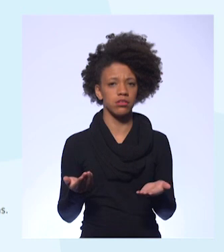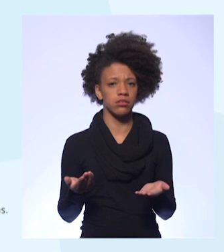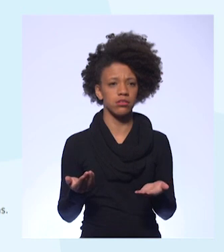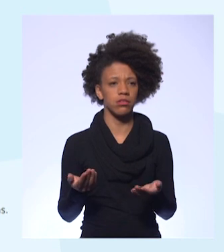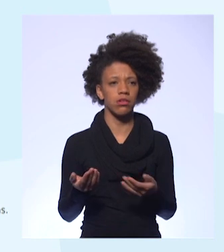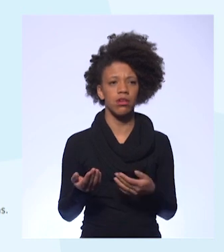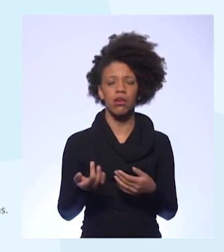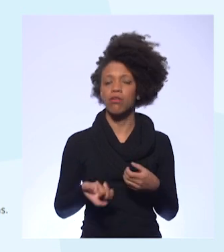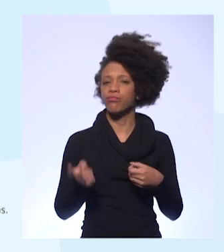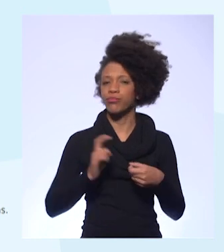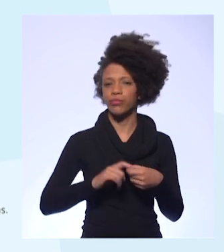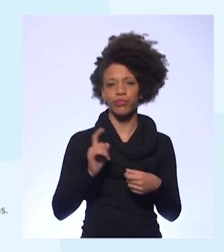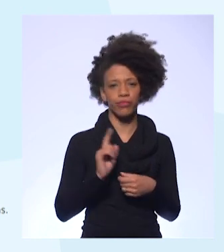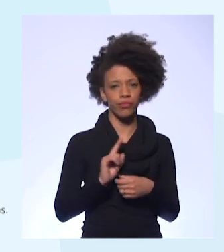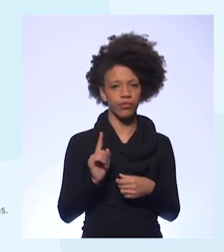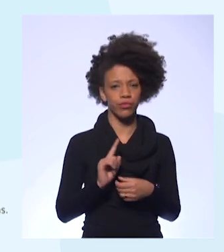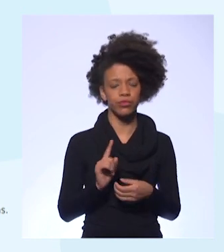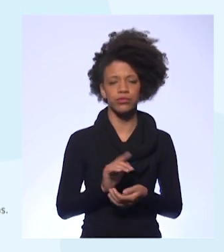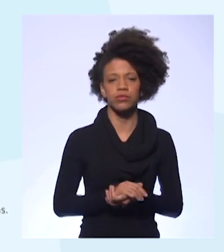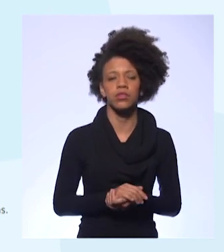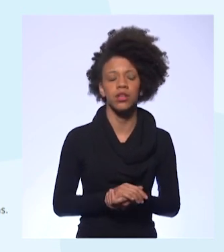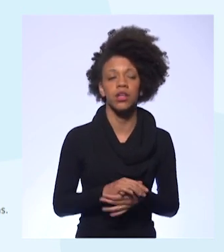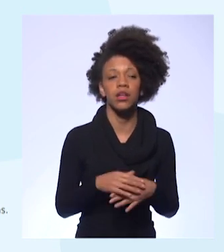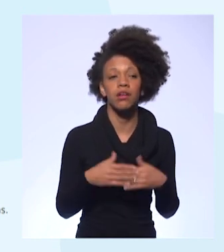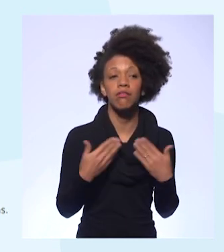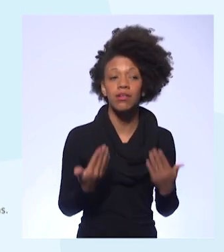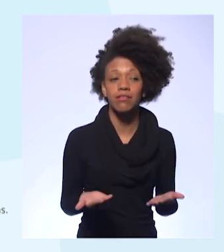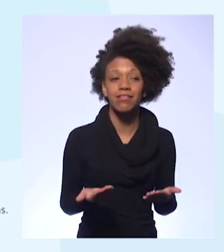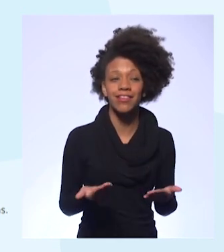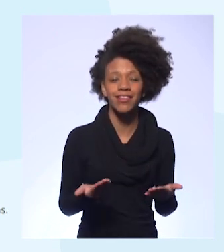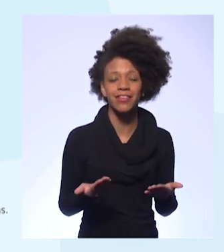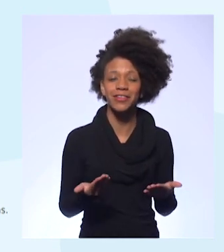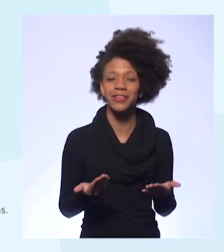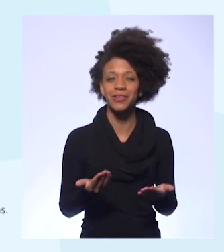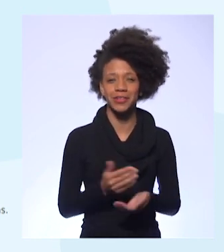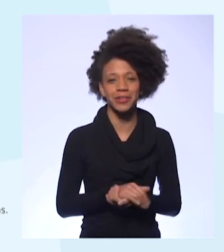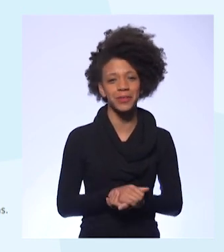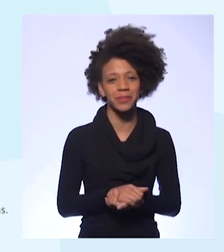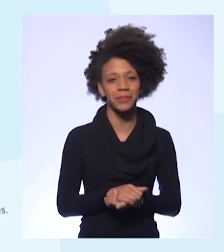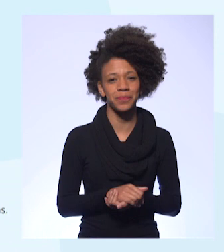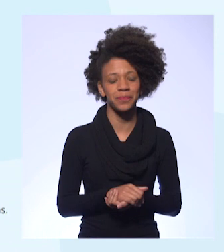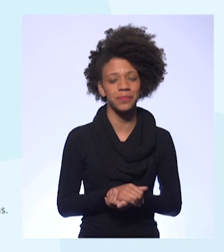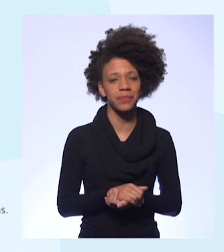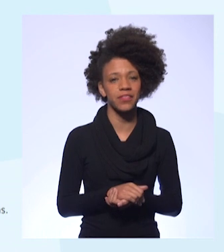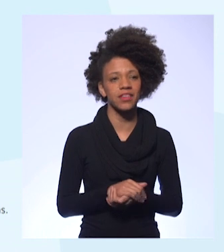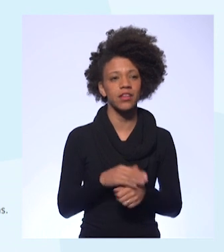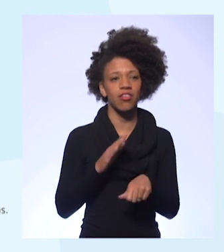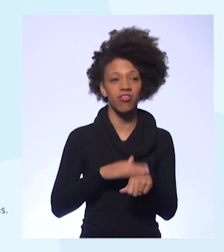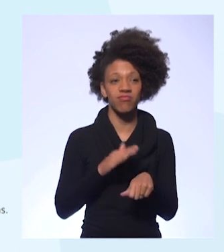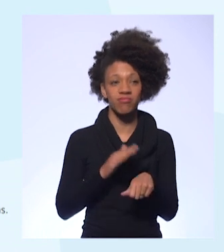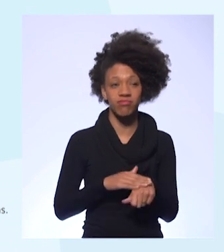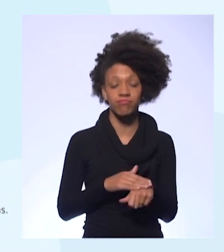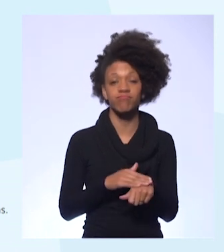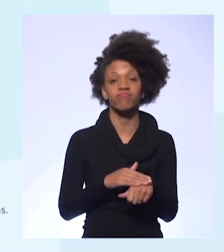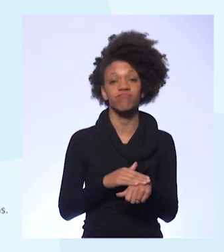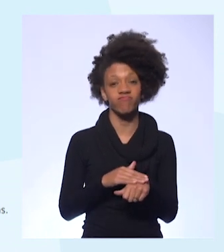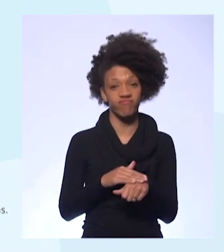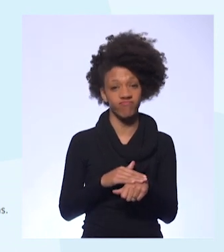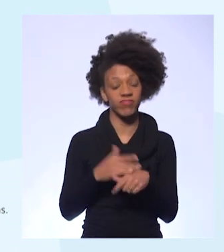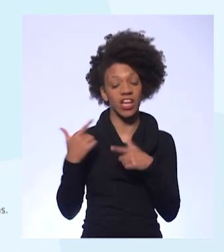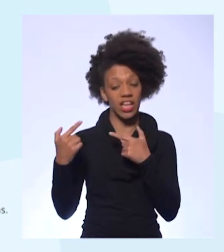ele não volta atrás na guerra e Paraguai começa aí nessa fase muito decadente da